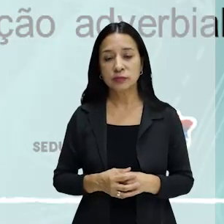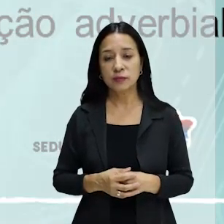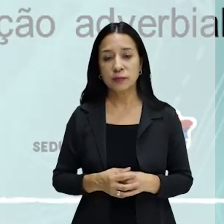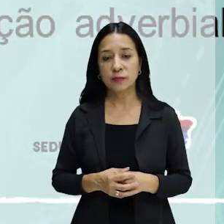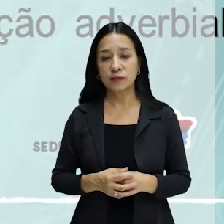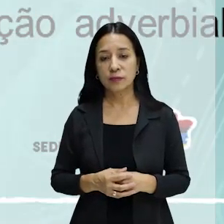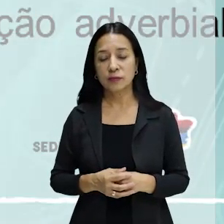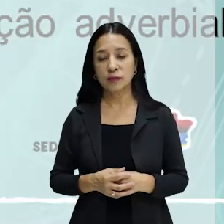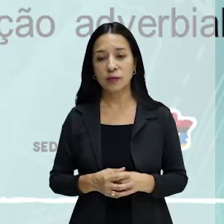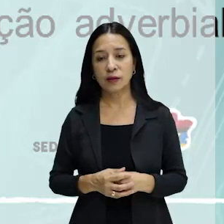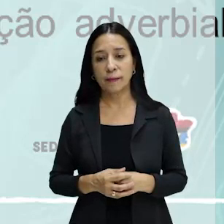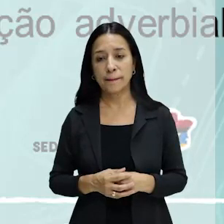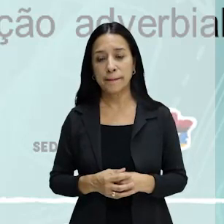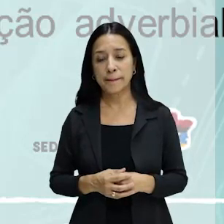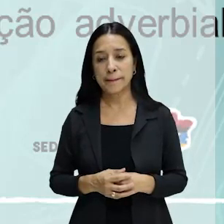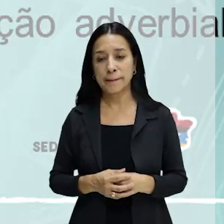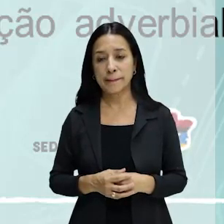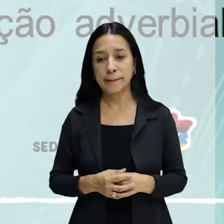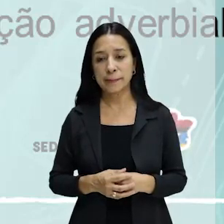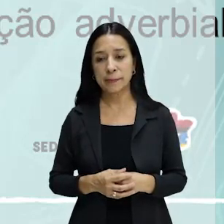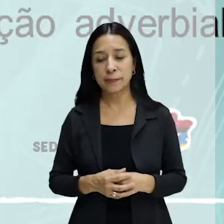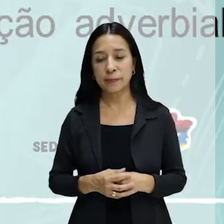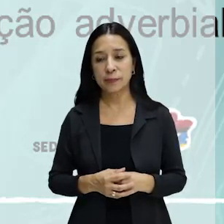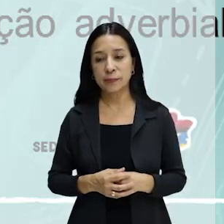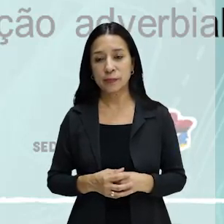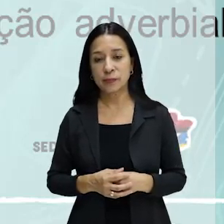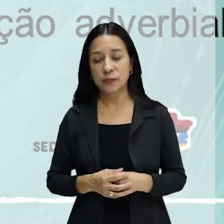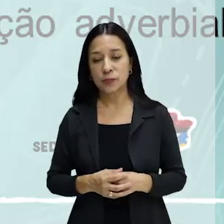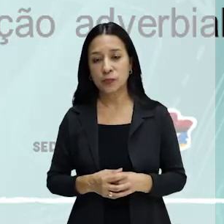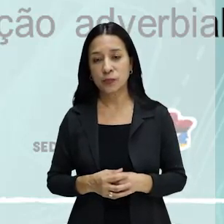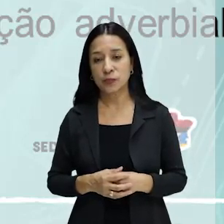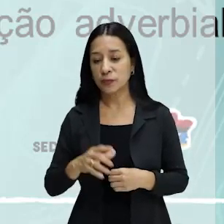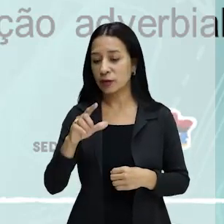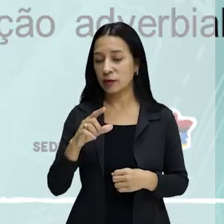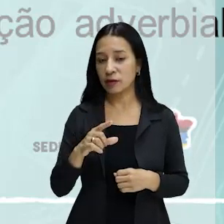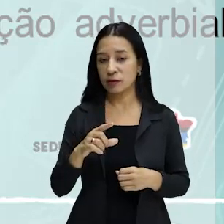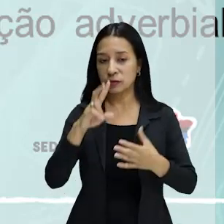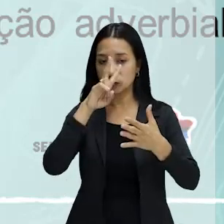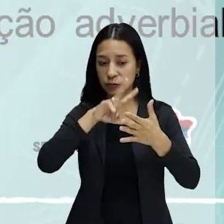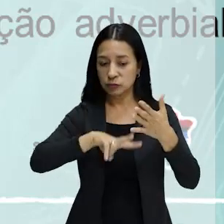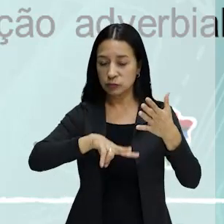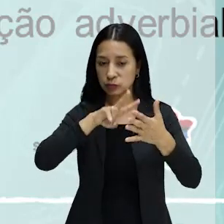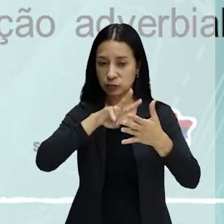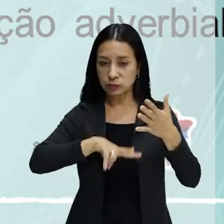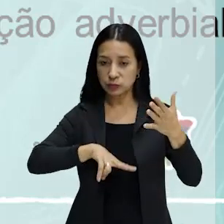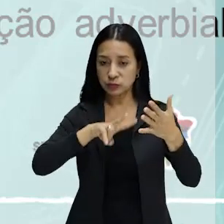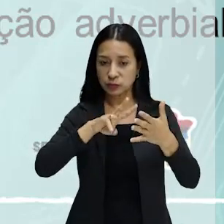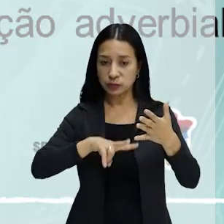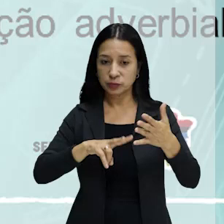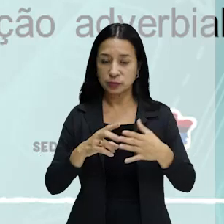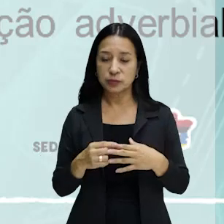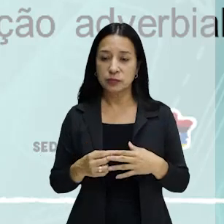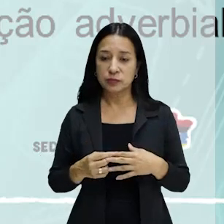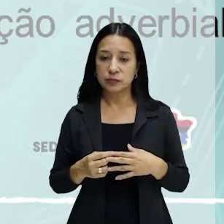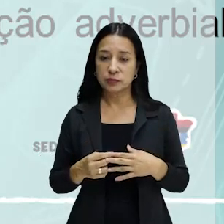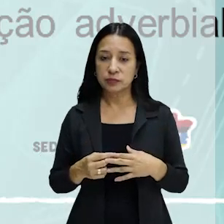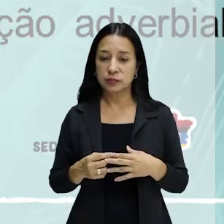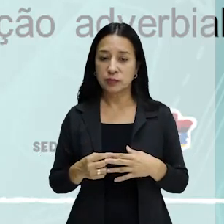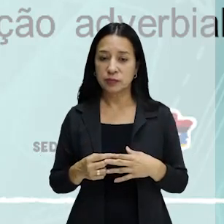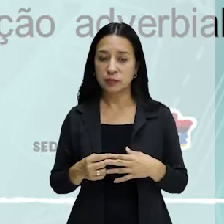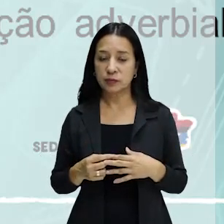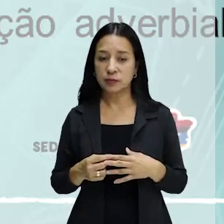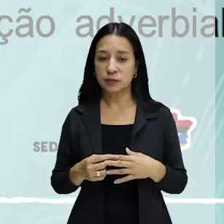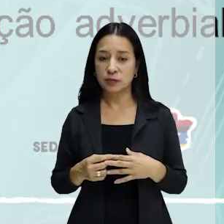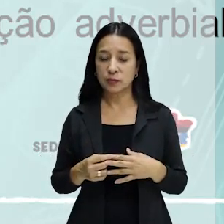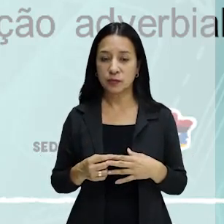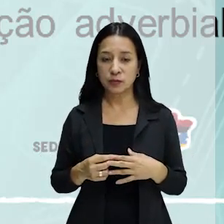Assinale C para certo e E para errado. Você vai colocar aqui. Segundo a classificação. Aqui já está classificado,